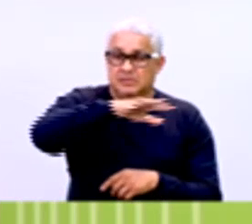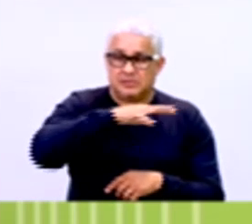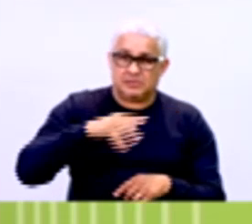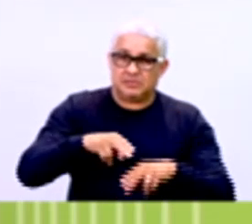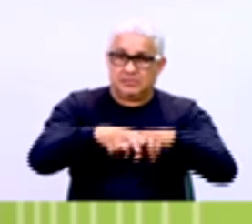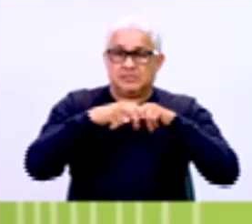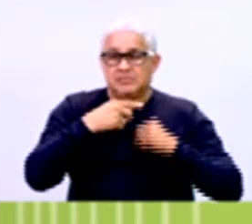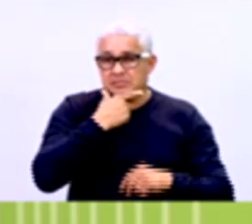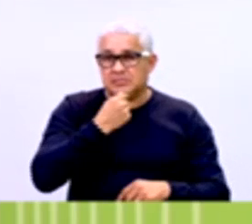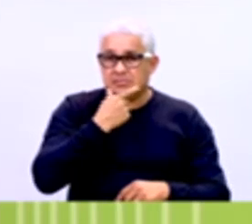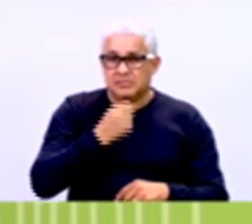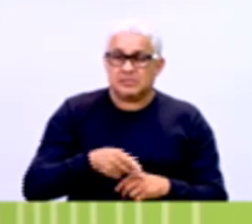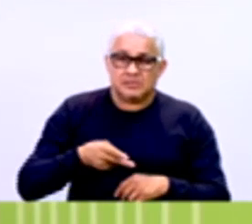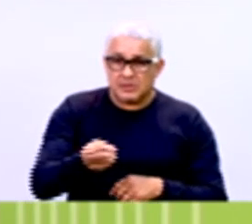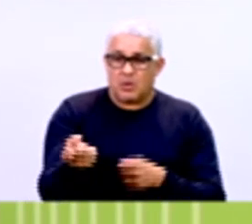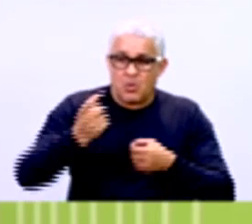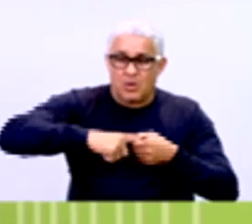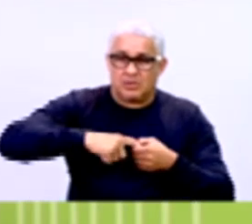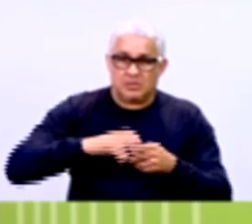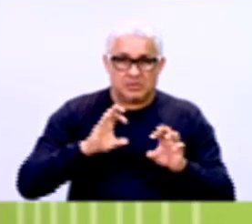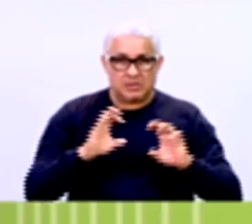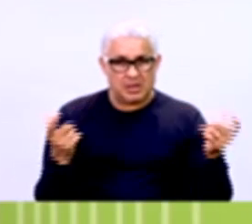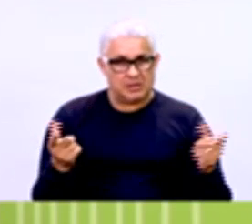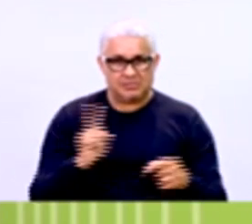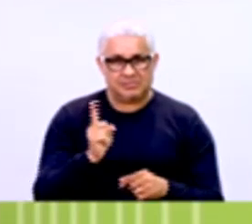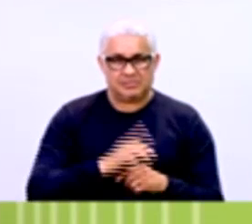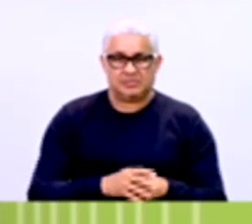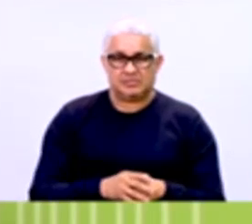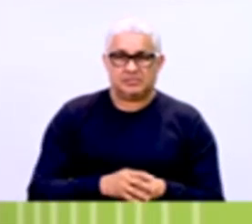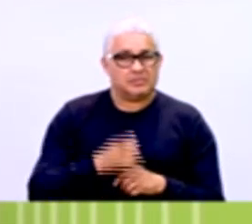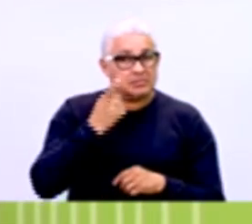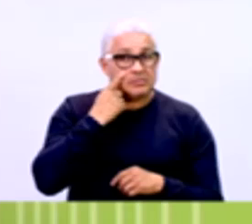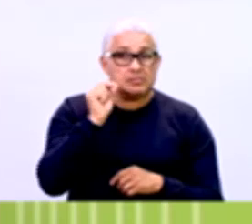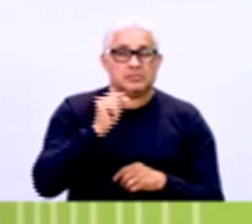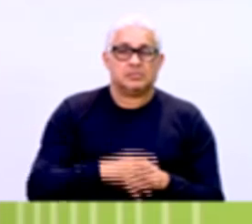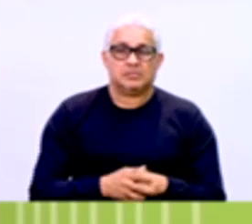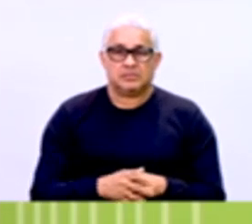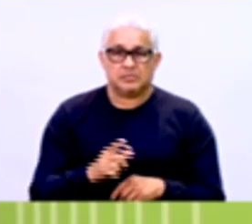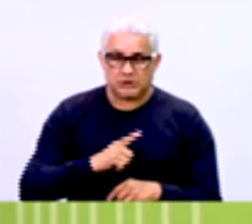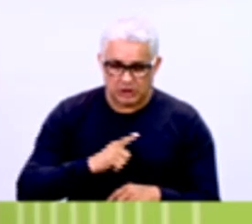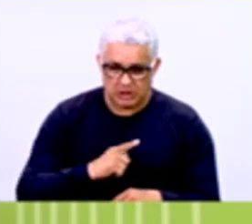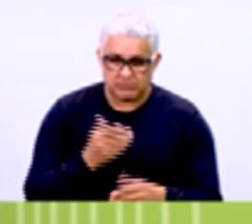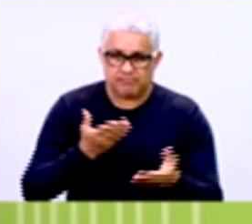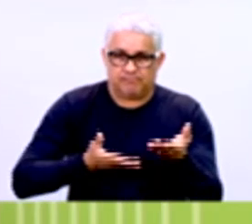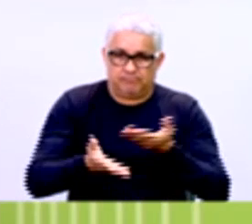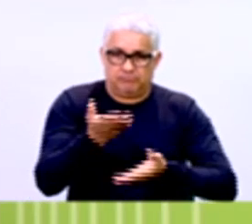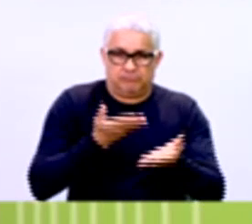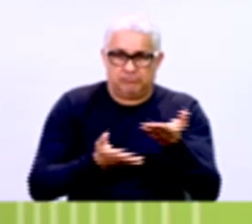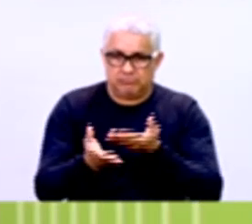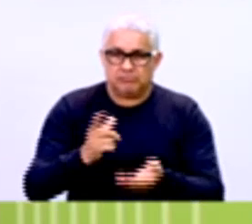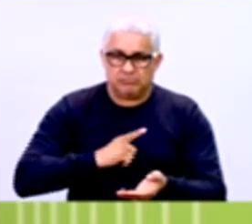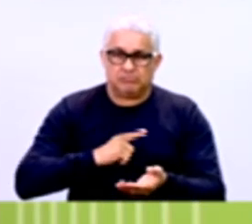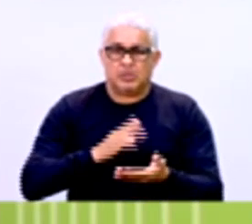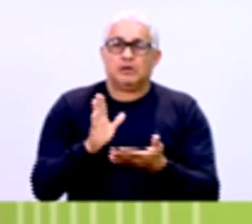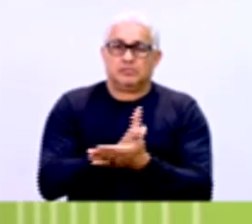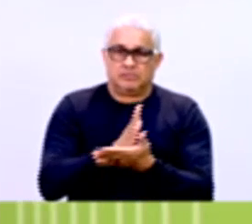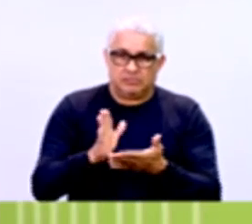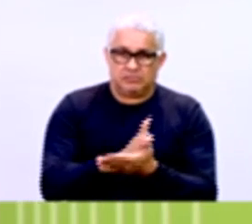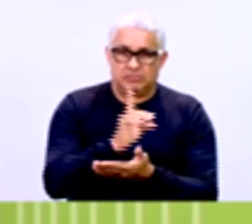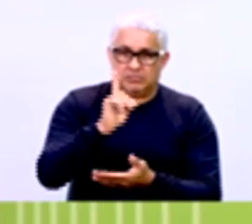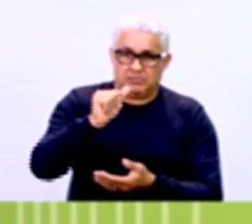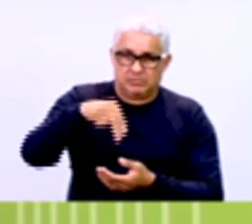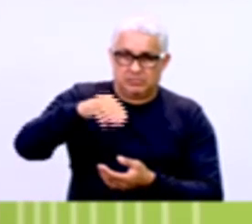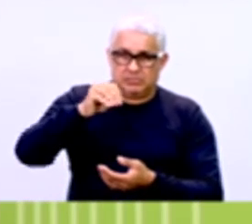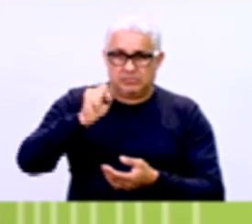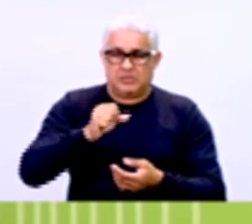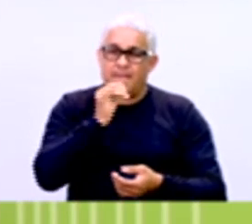são sempre irreversíveis? Claro que não. Você observa que há tratamento, né, para alguns desses danos. Por